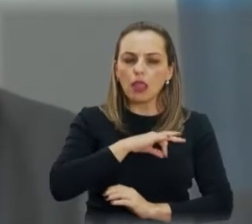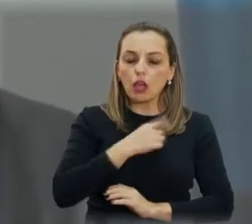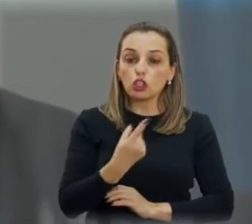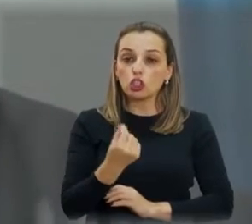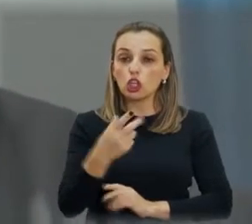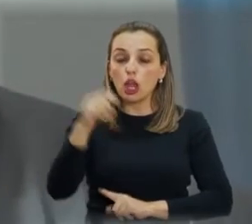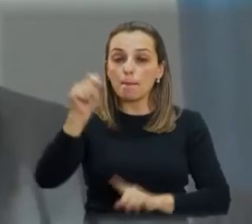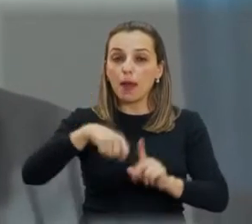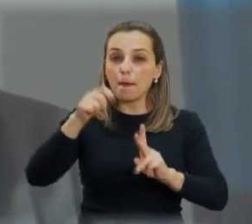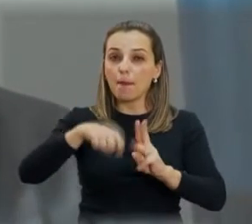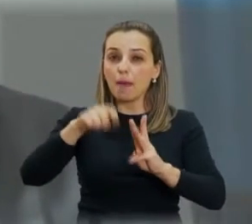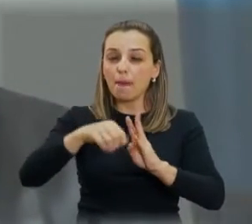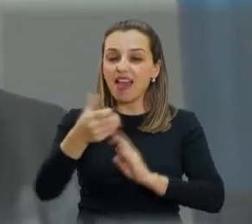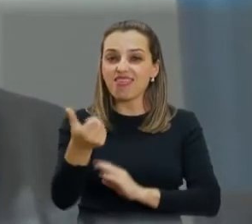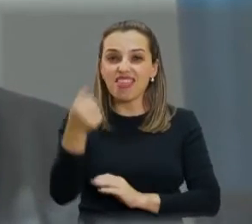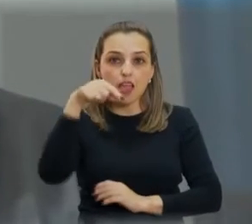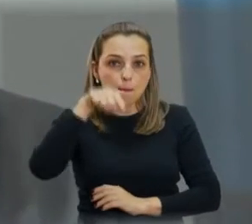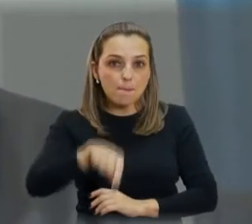mensal de